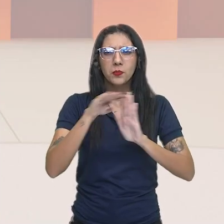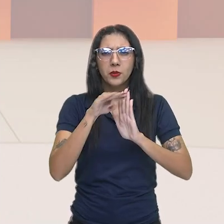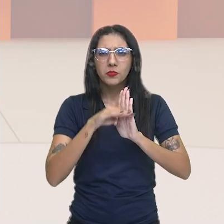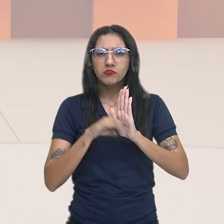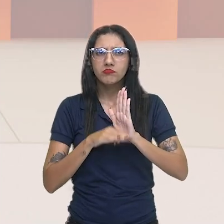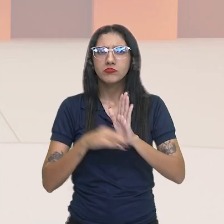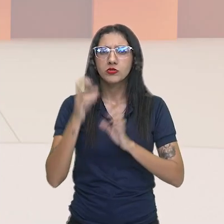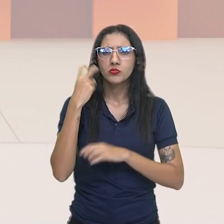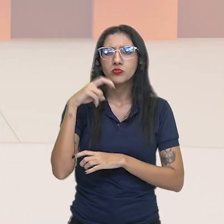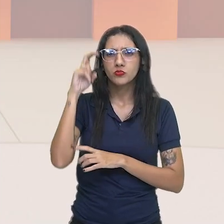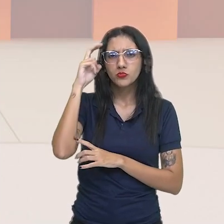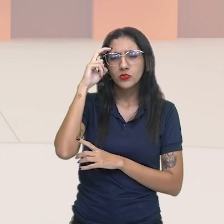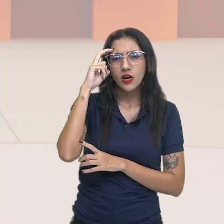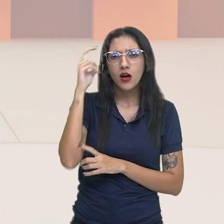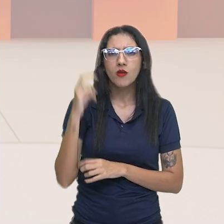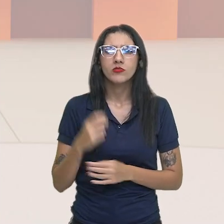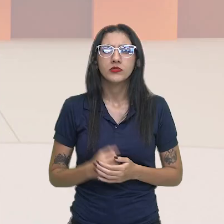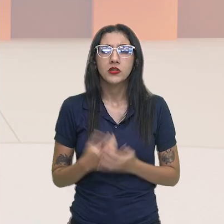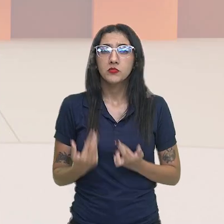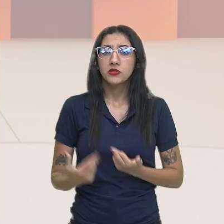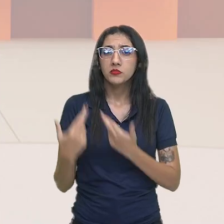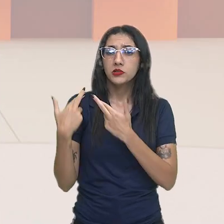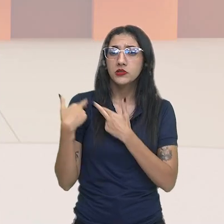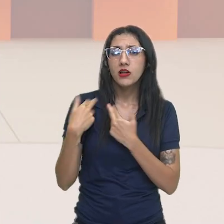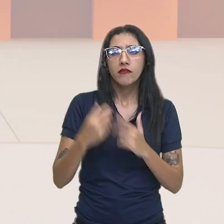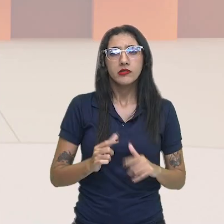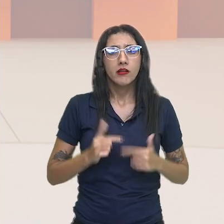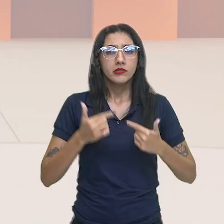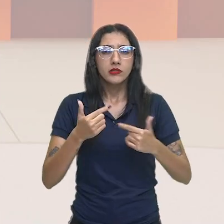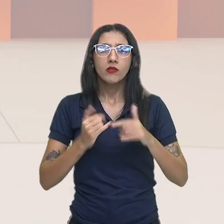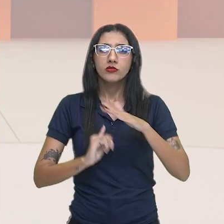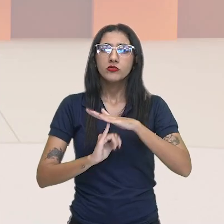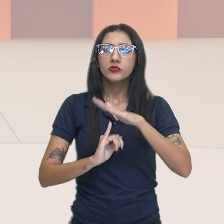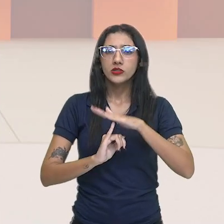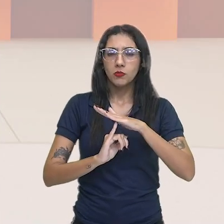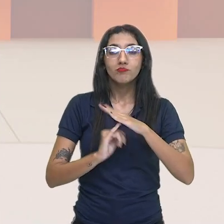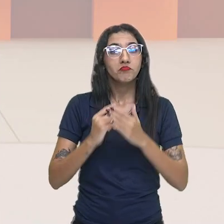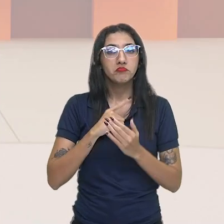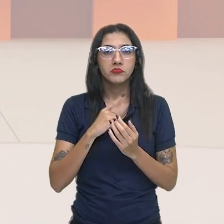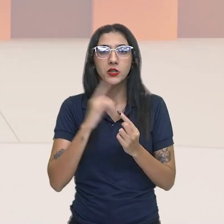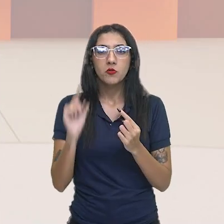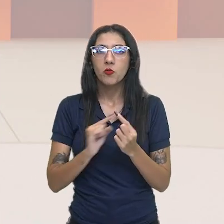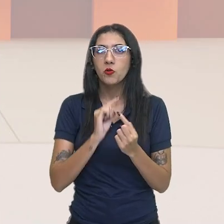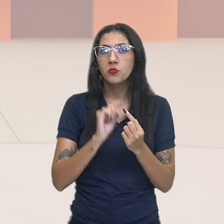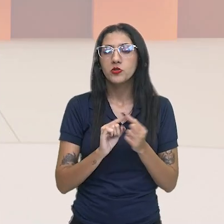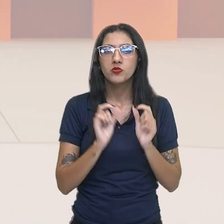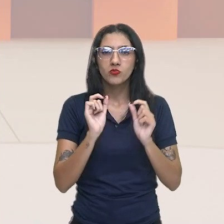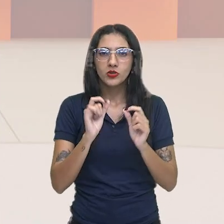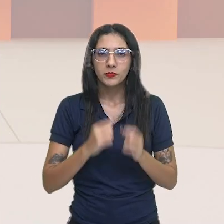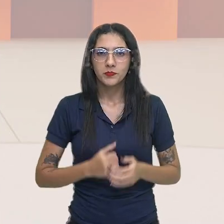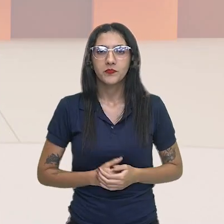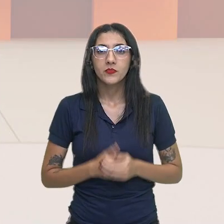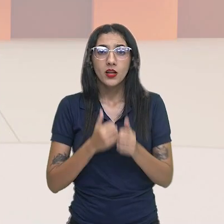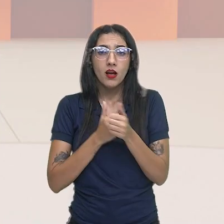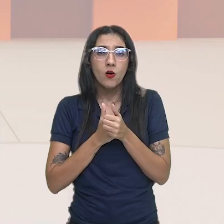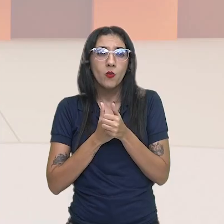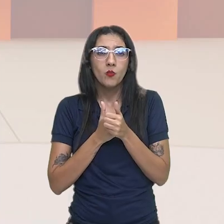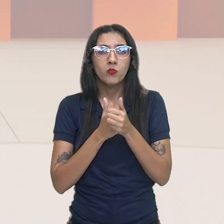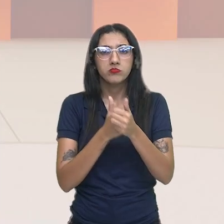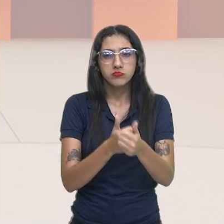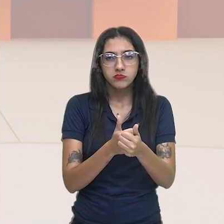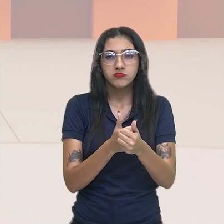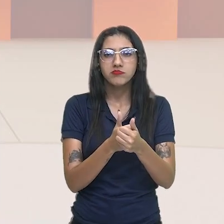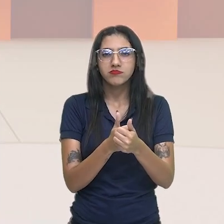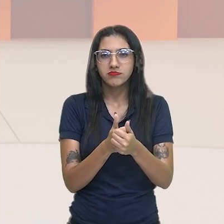padrões culturais, status, atos, instituições que tem como objetivo conduzir